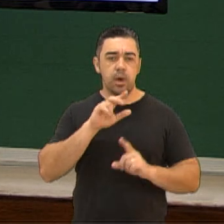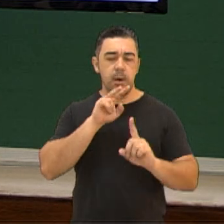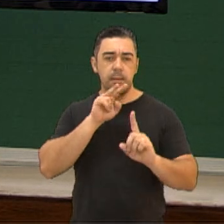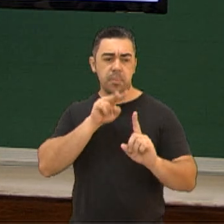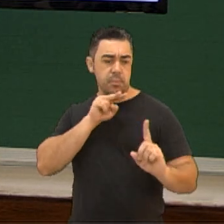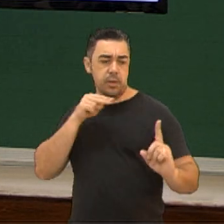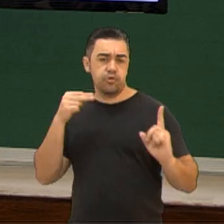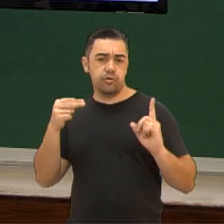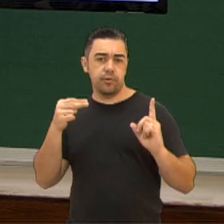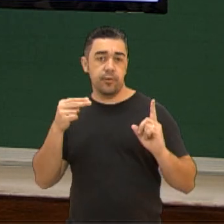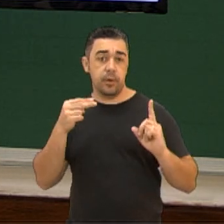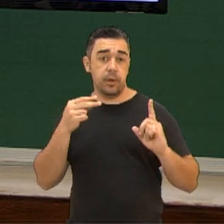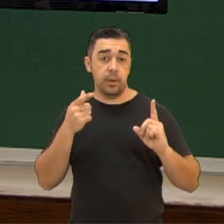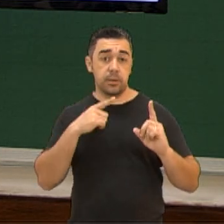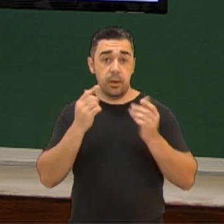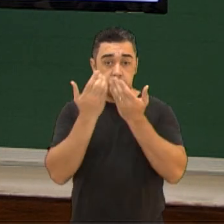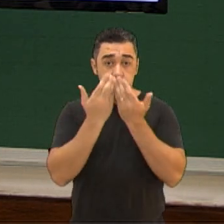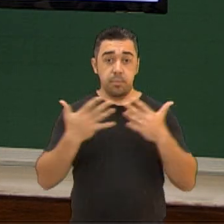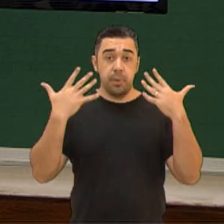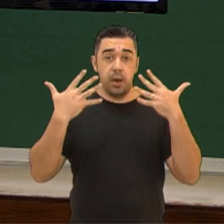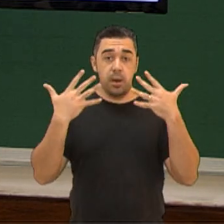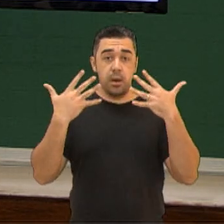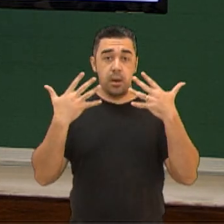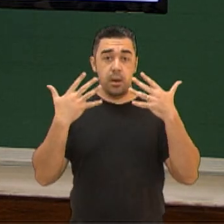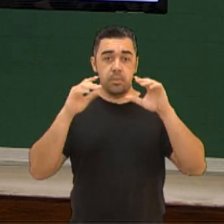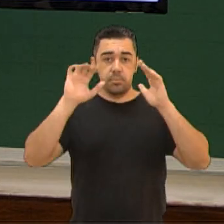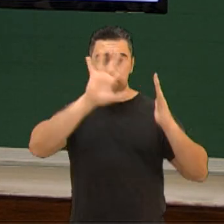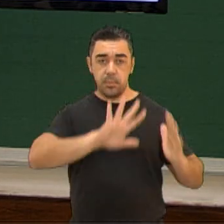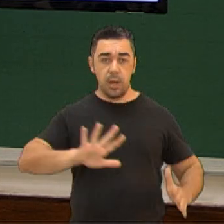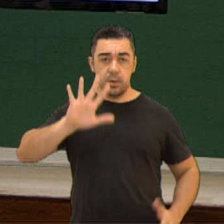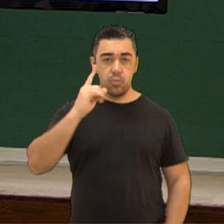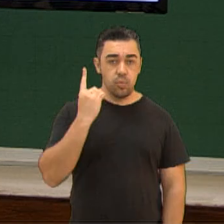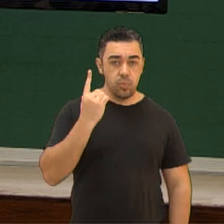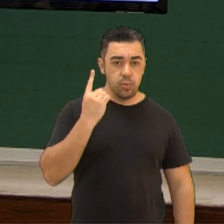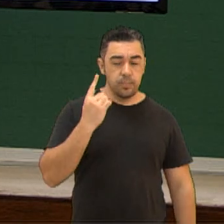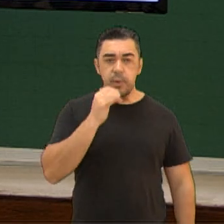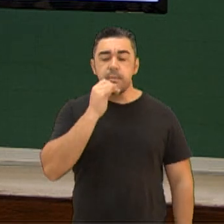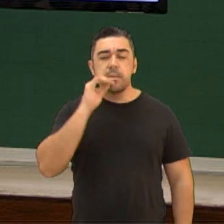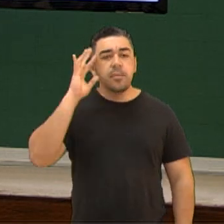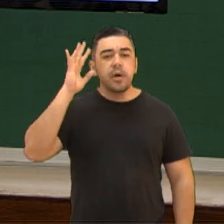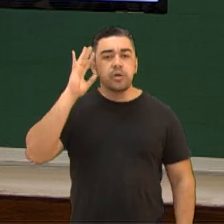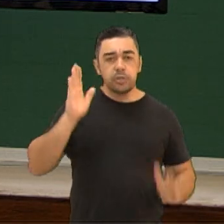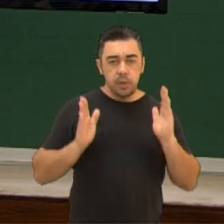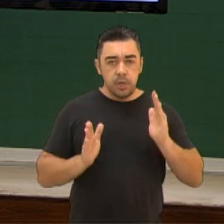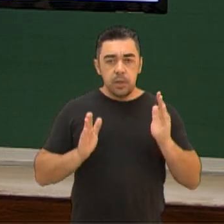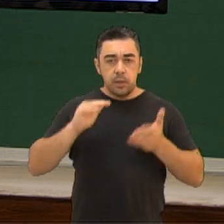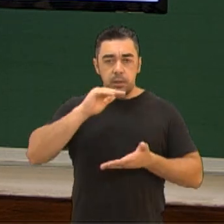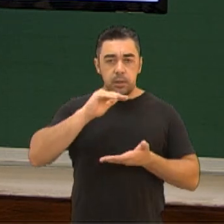eles achatavam, a imagem era achatada, só tinha um plano. Imagine um dado também, vocês já